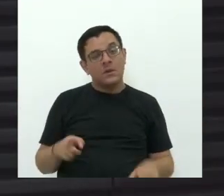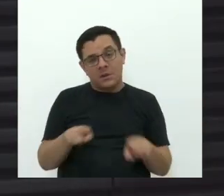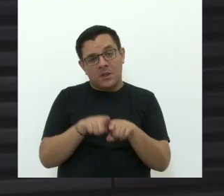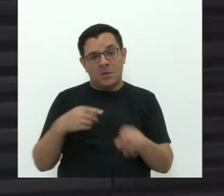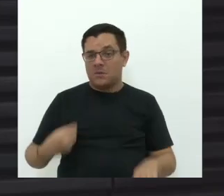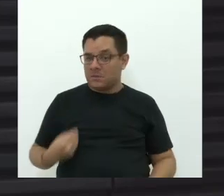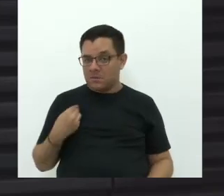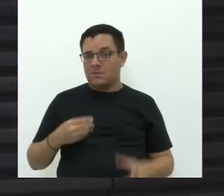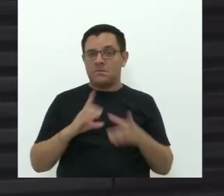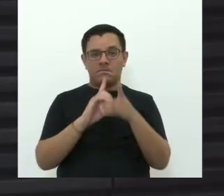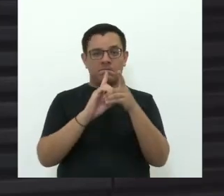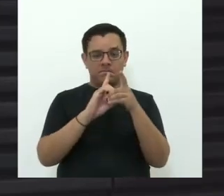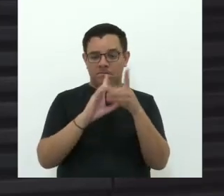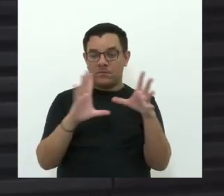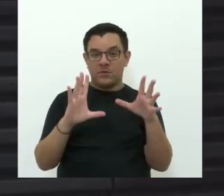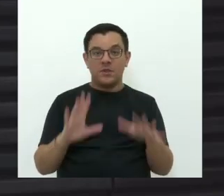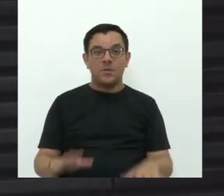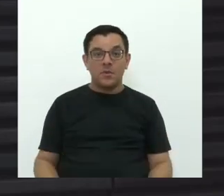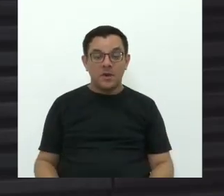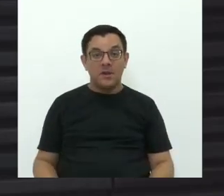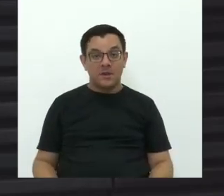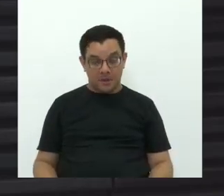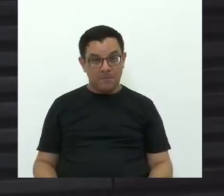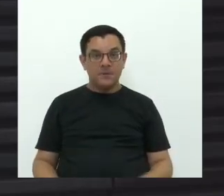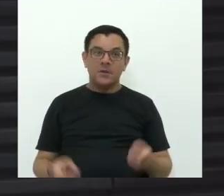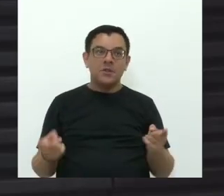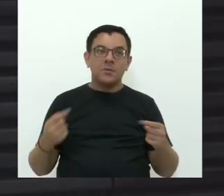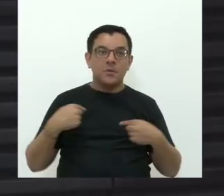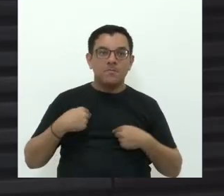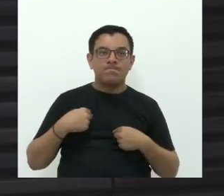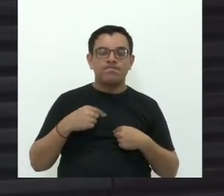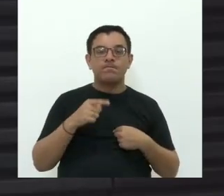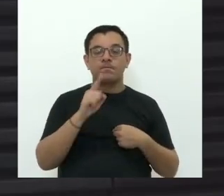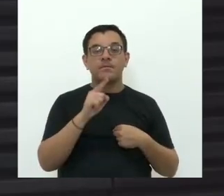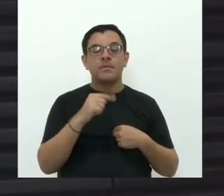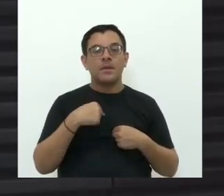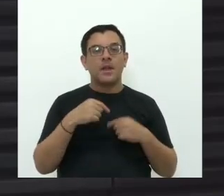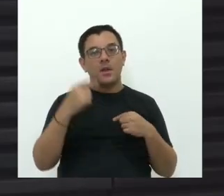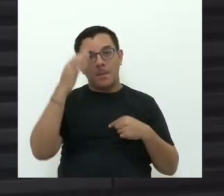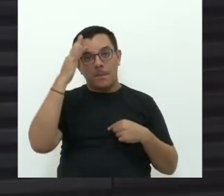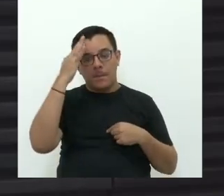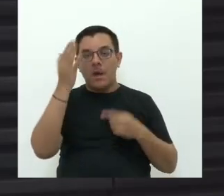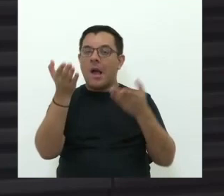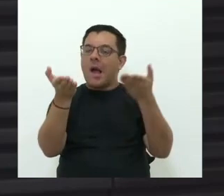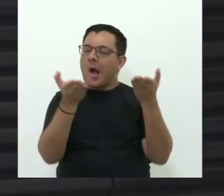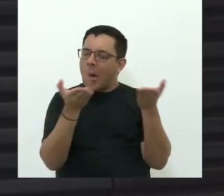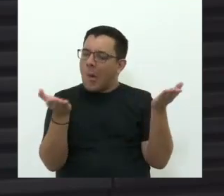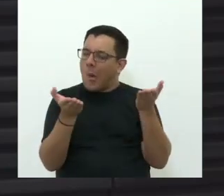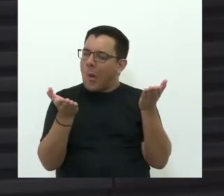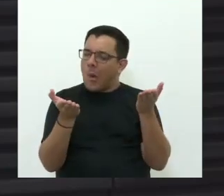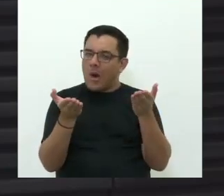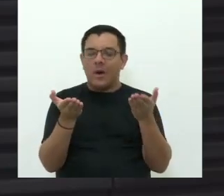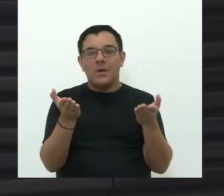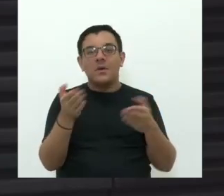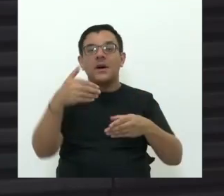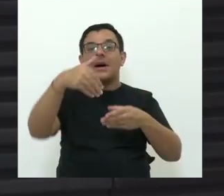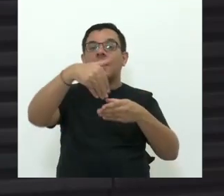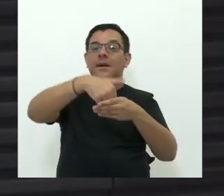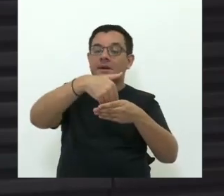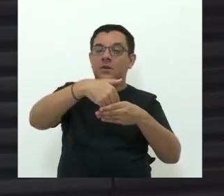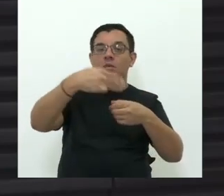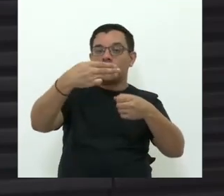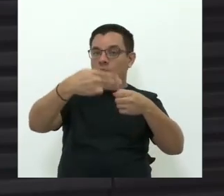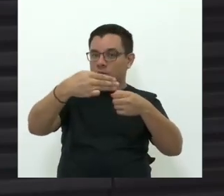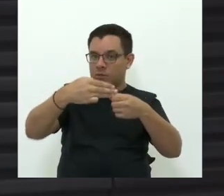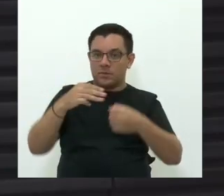democracia e é justamente nesse ponto que eu gostaria de chamar a atenção de vocês eleições municipais tal como bem